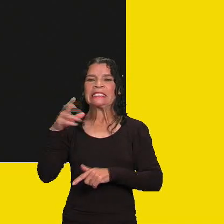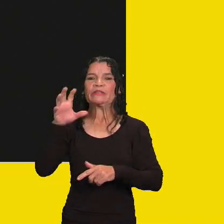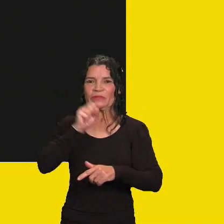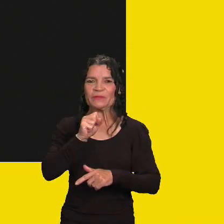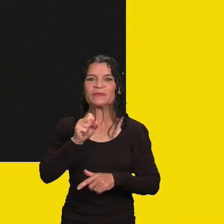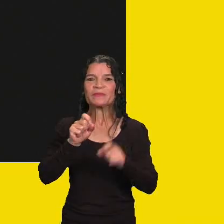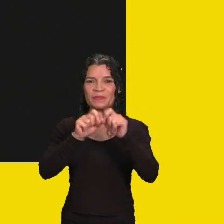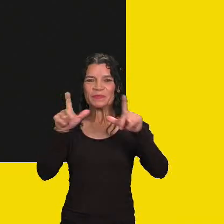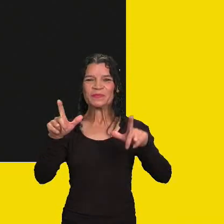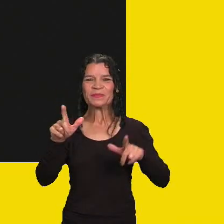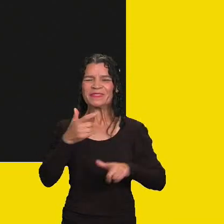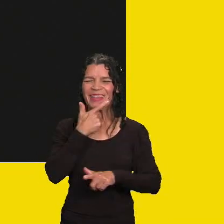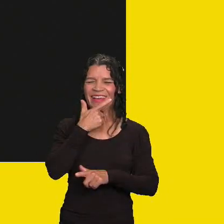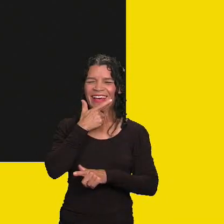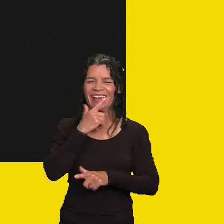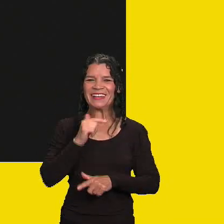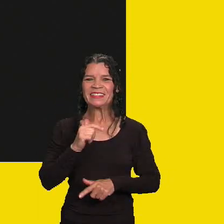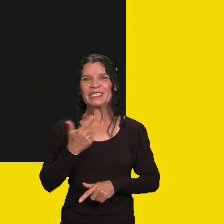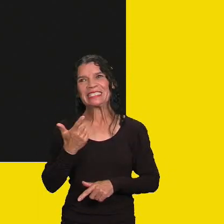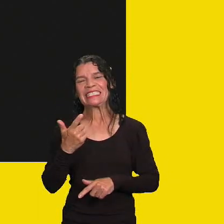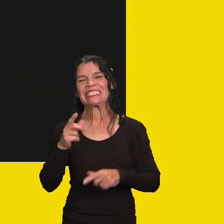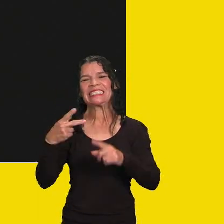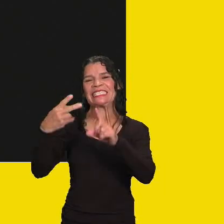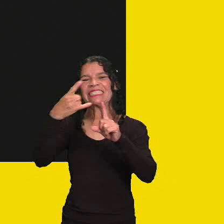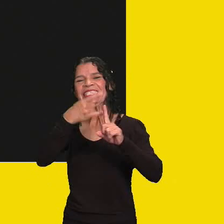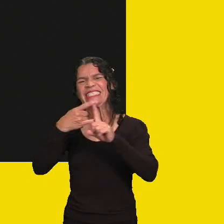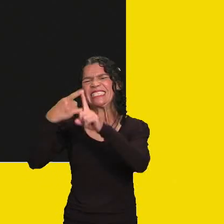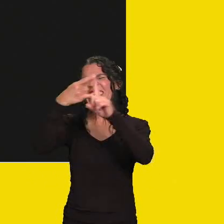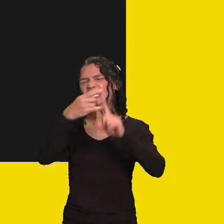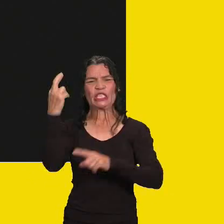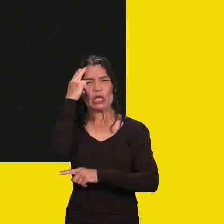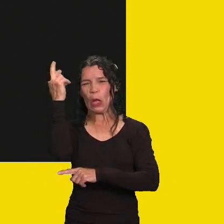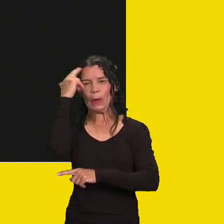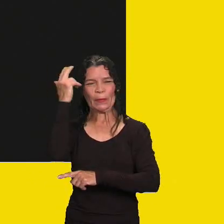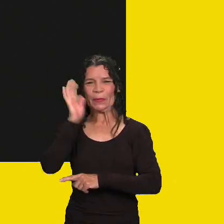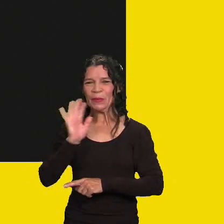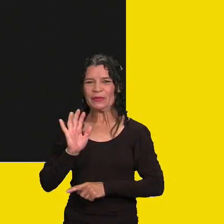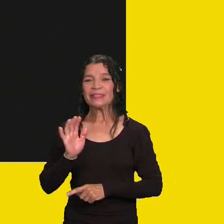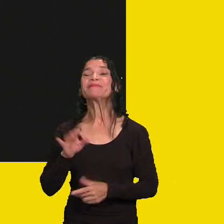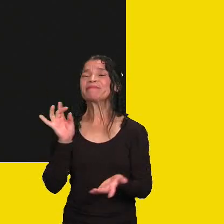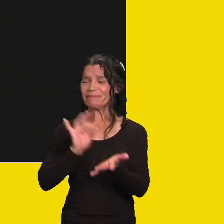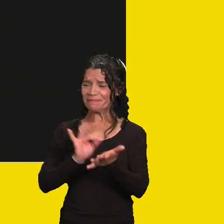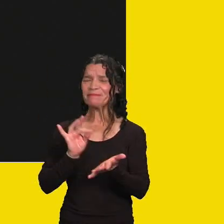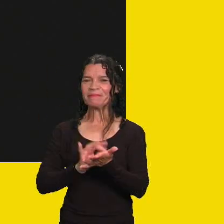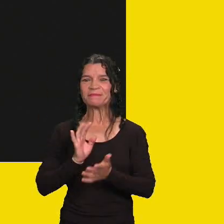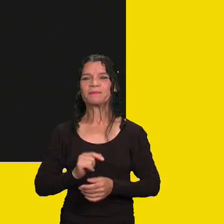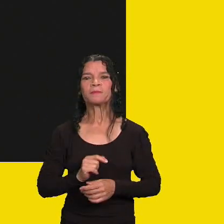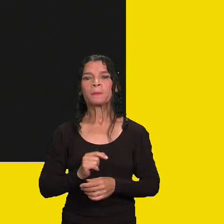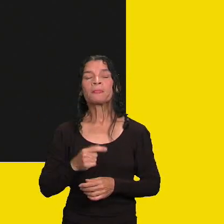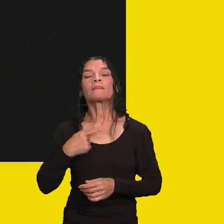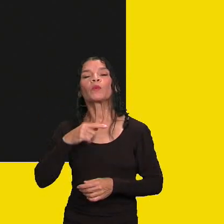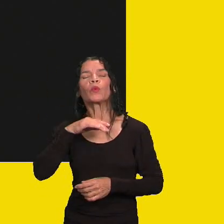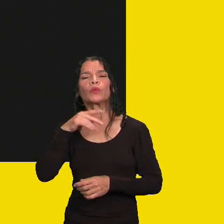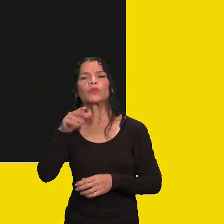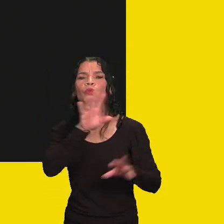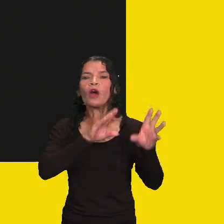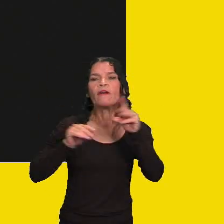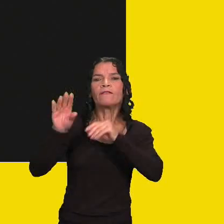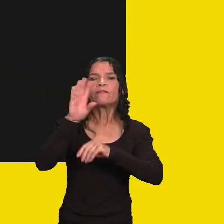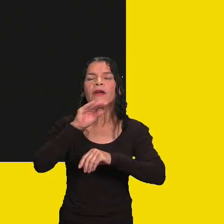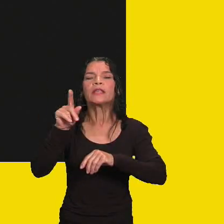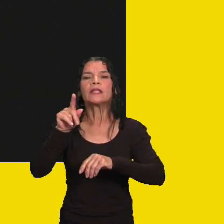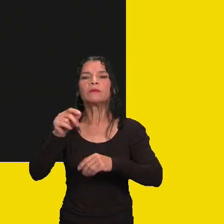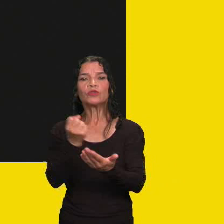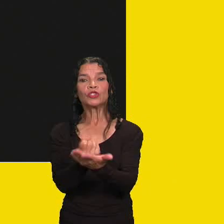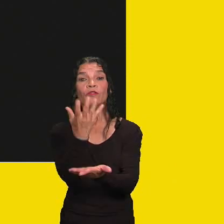tenho coisas de live. Com certeza. Quando a gente fala dessa alfabetização em